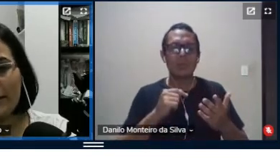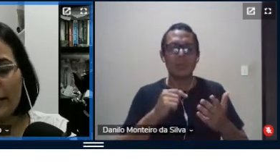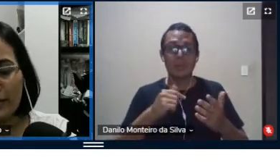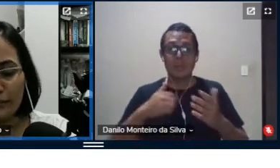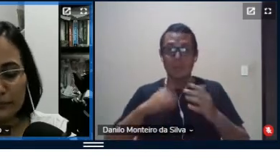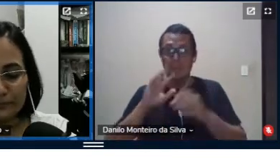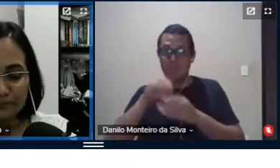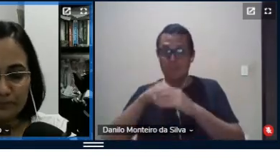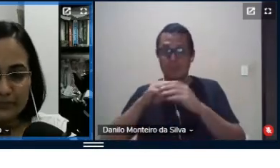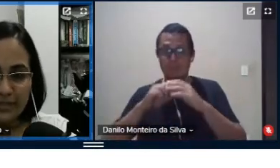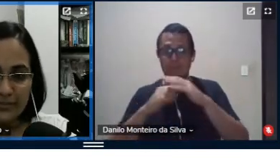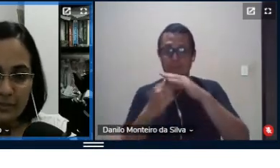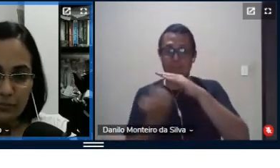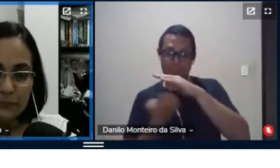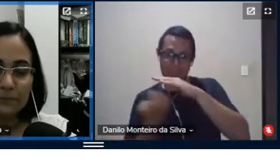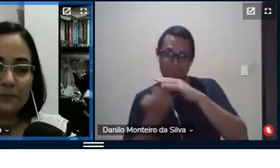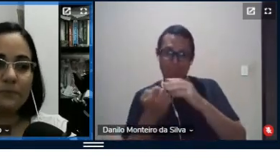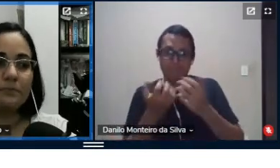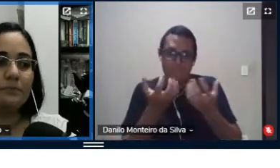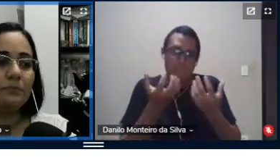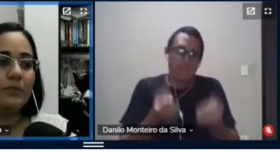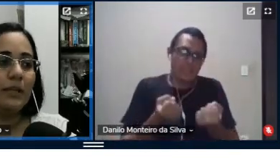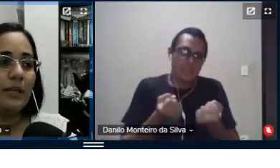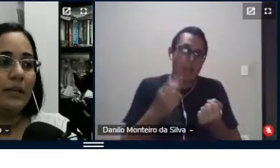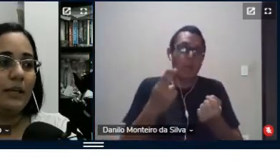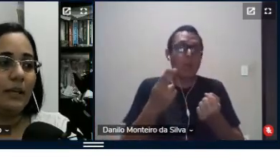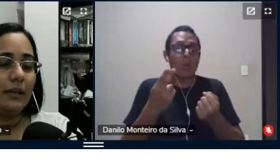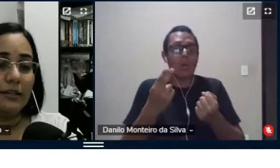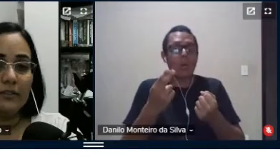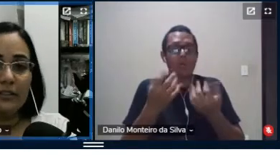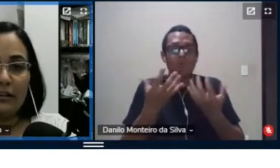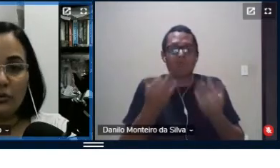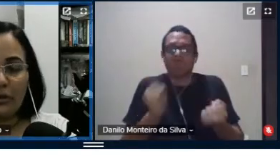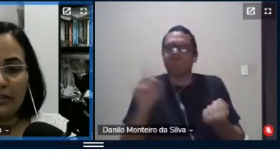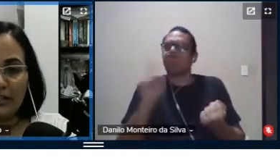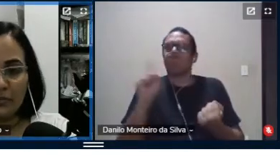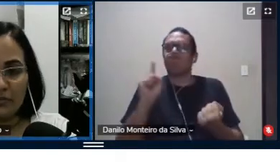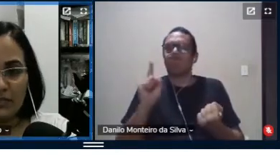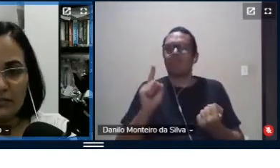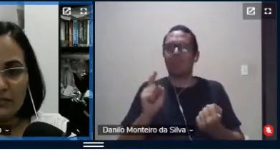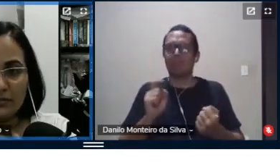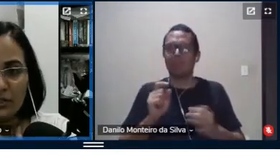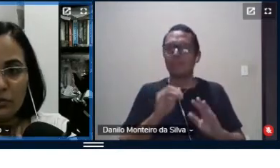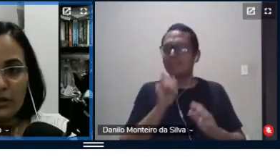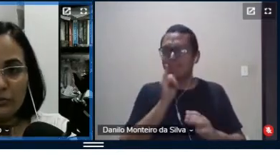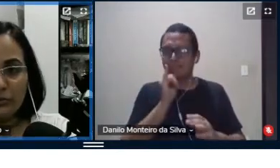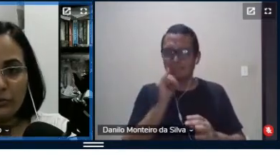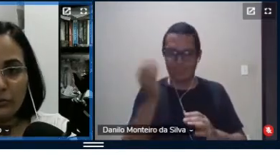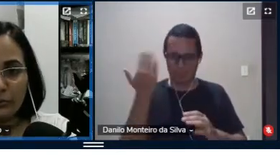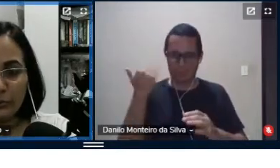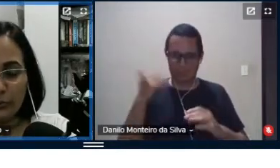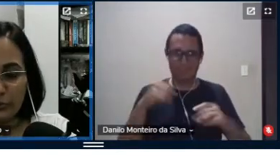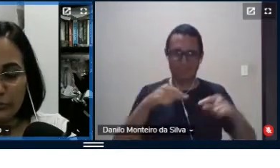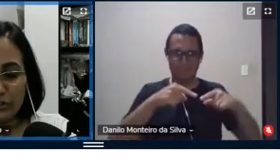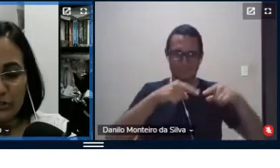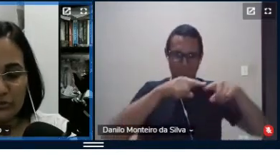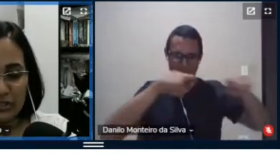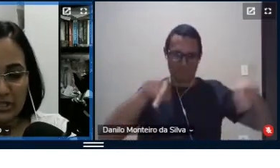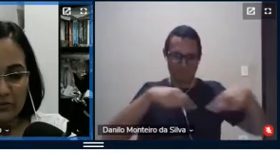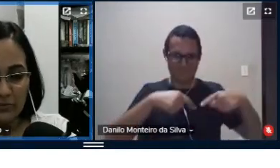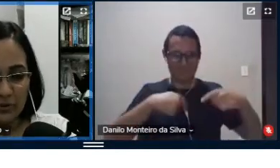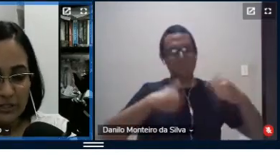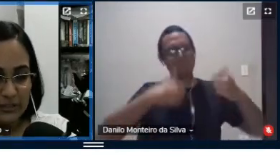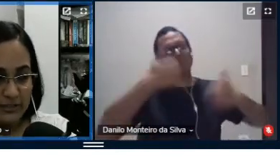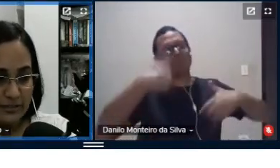o que não é aceitável. Exemplo, eu estava dando aula de qualidade uma vez e um aluno contou que os